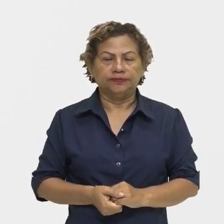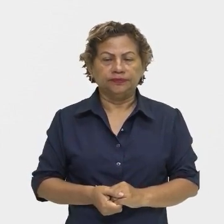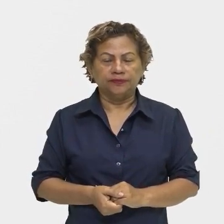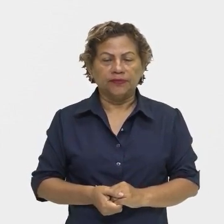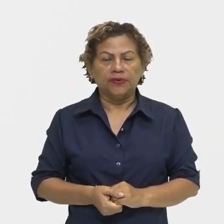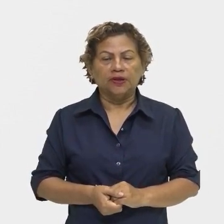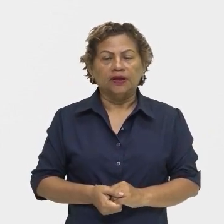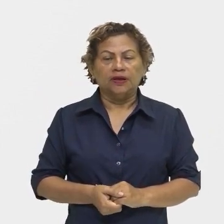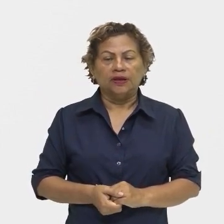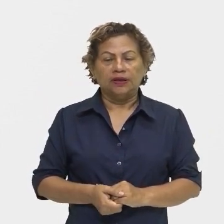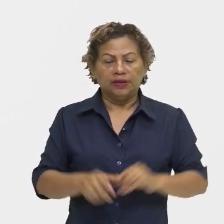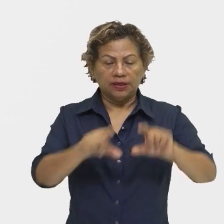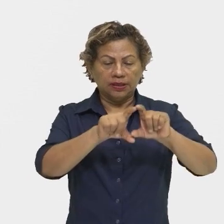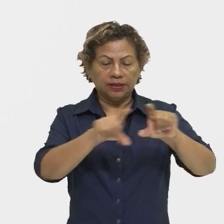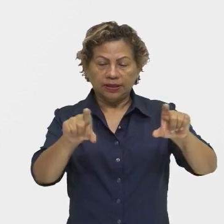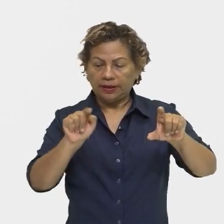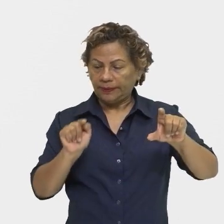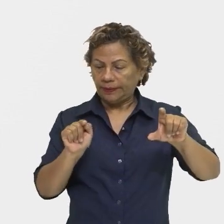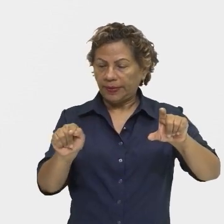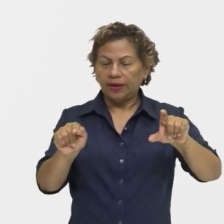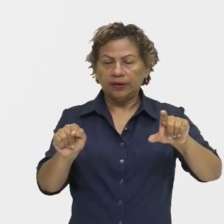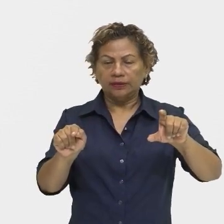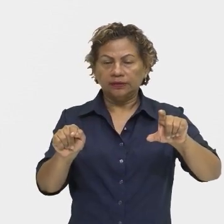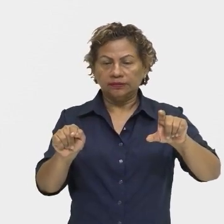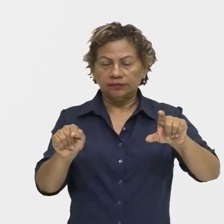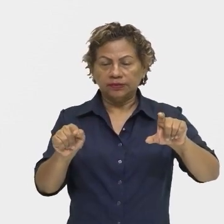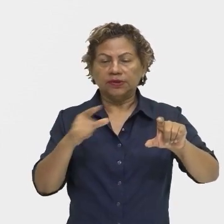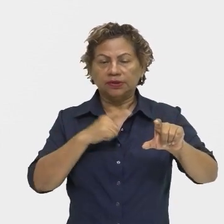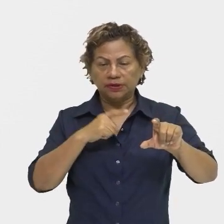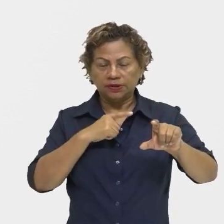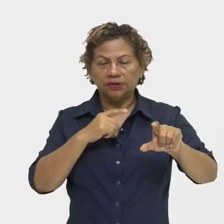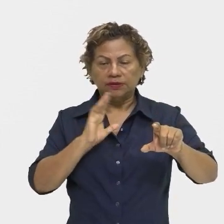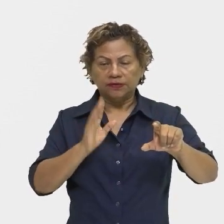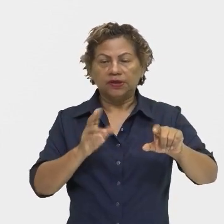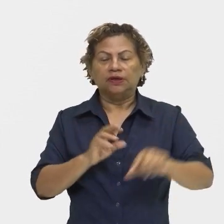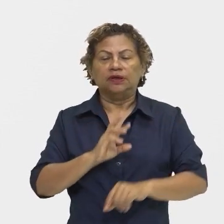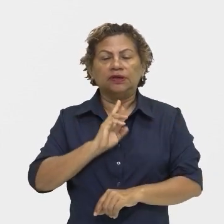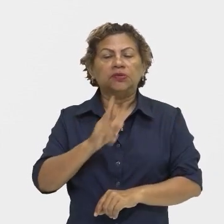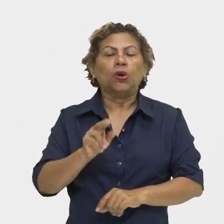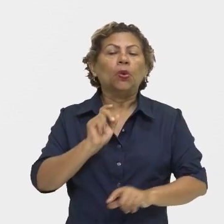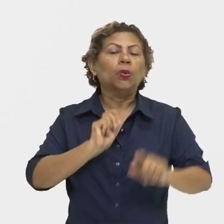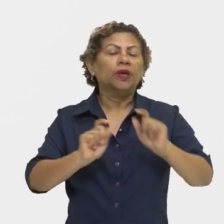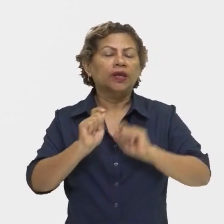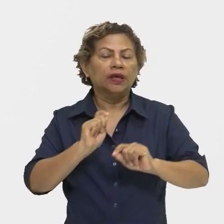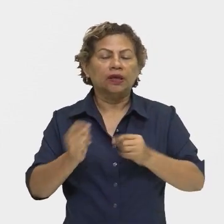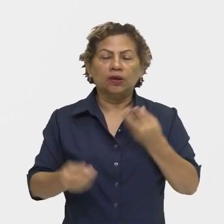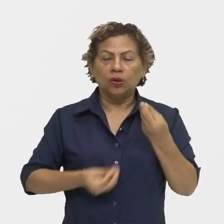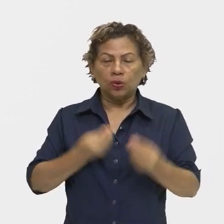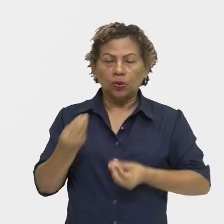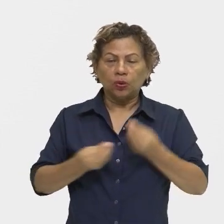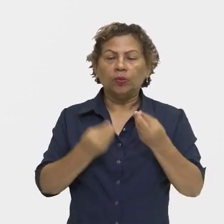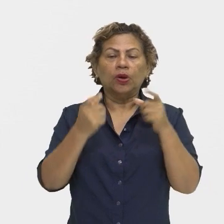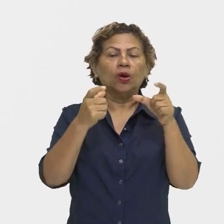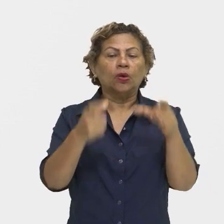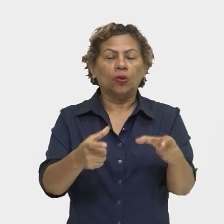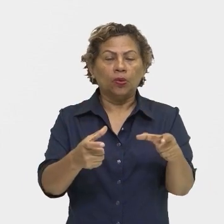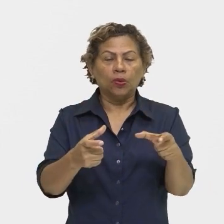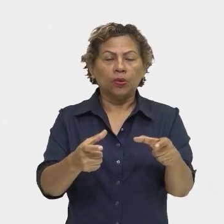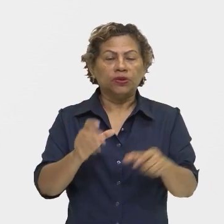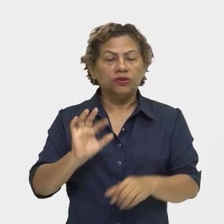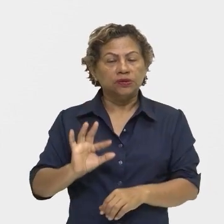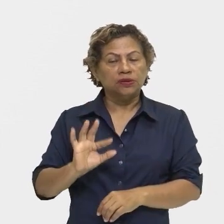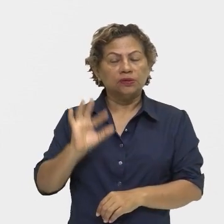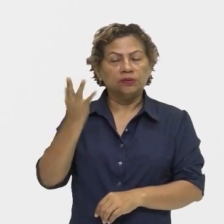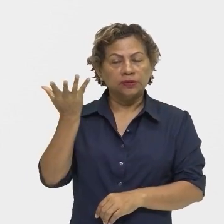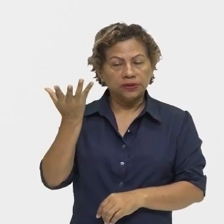parágrafo, né? Que justamente ele vai responder algumas perguntas, como por exemplo, o que, como, por que, onde, né? Aconteceu, quando